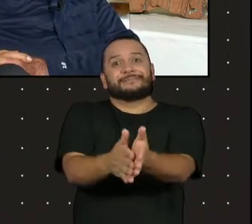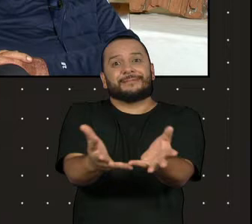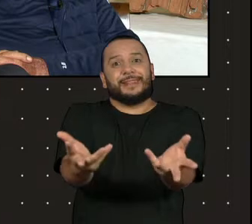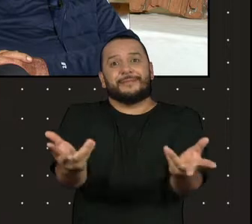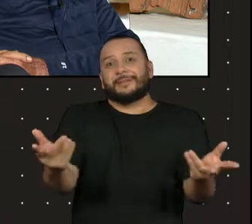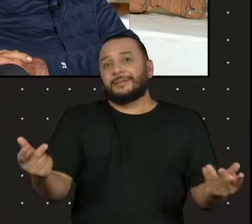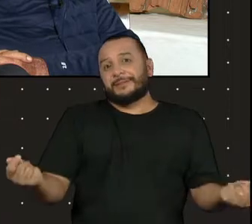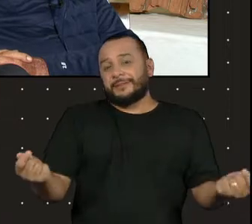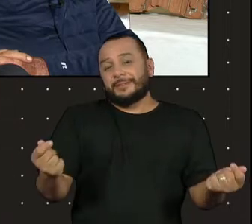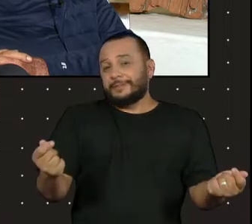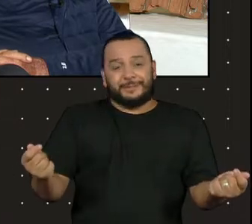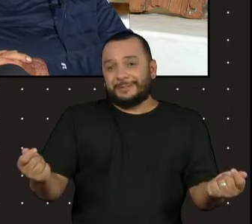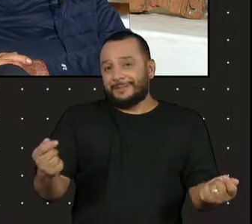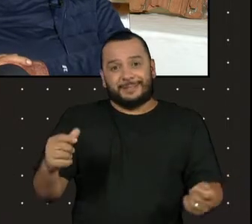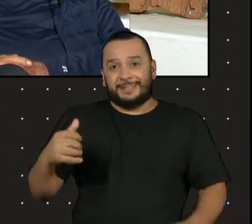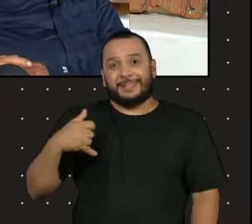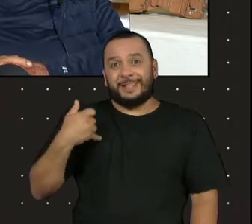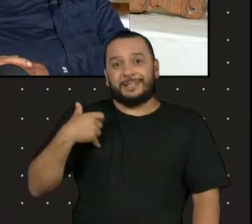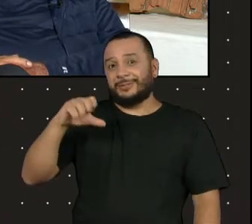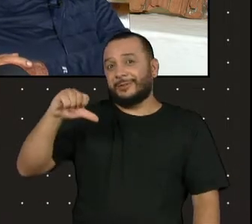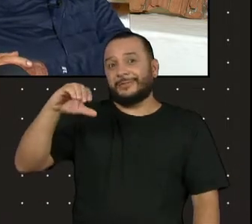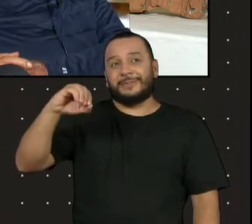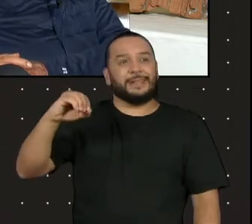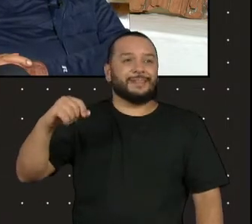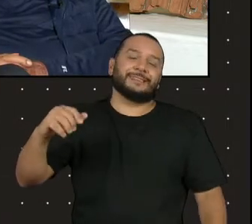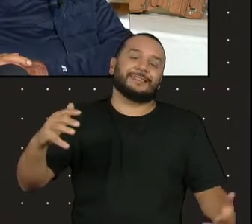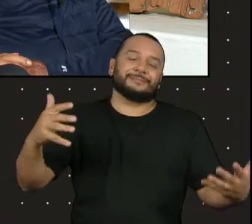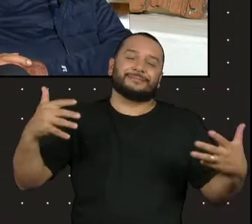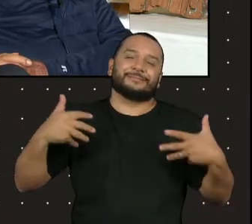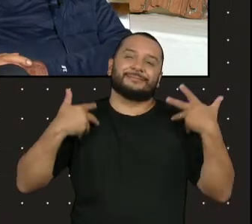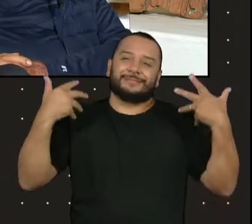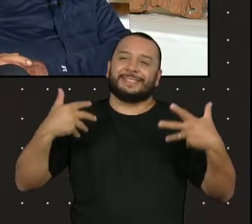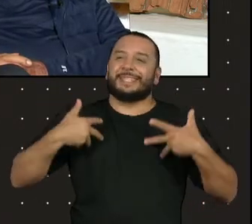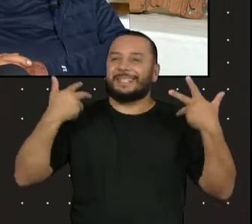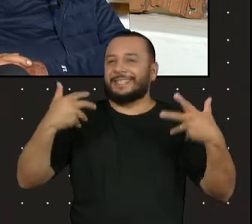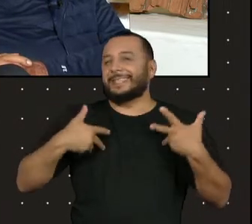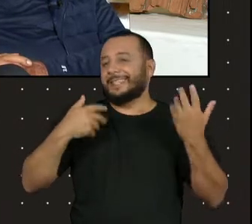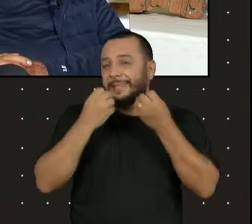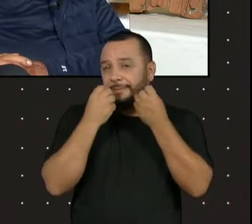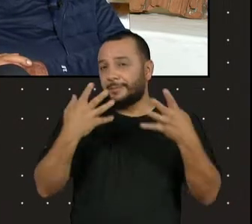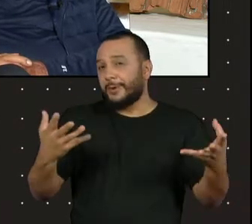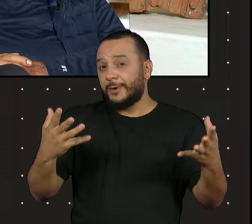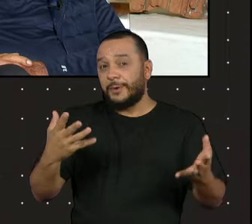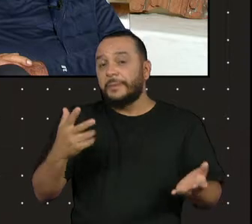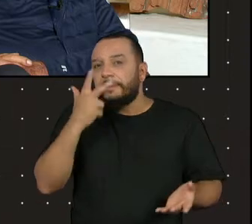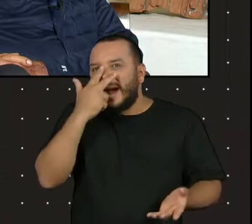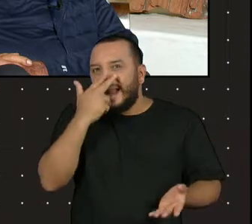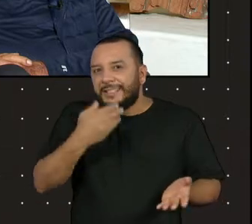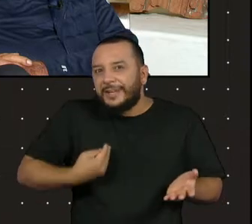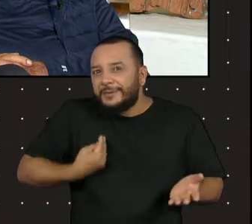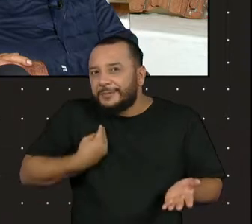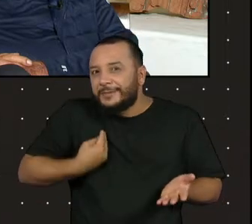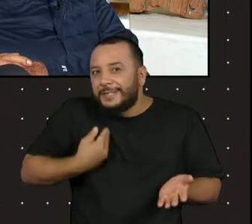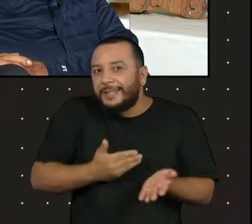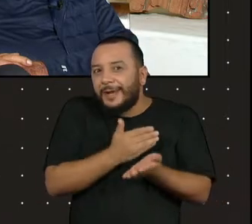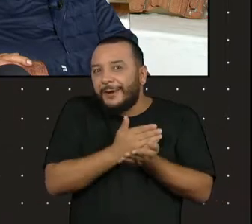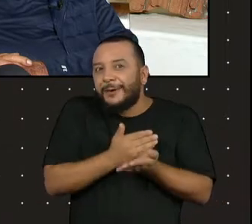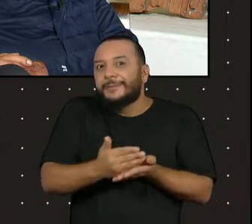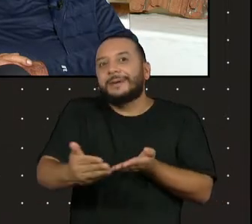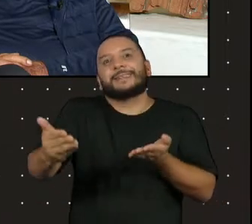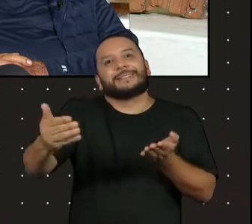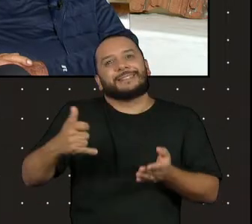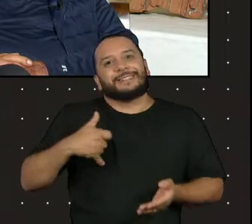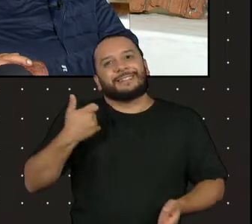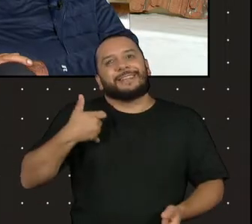à prova dos 90. Alegria. Acho que a vida começa, eu espero, aos